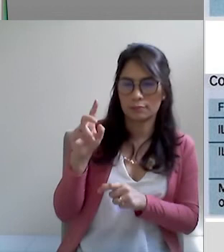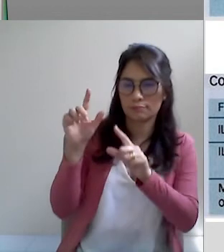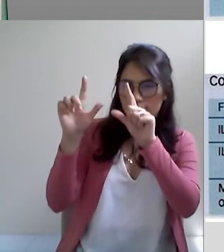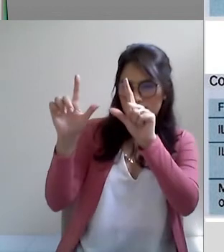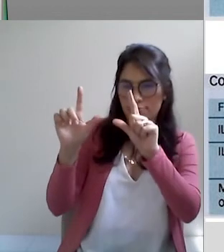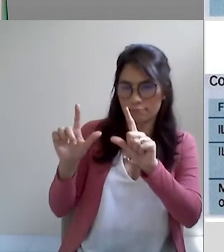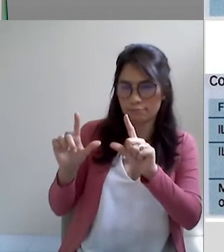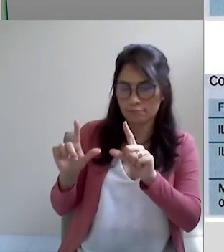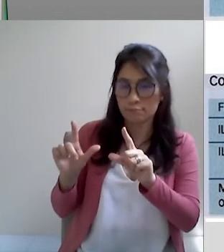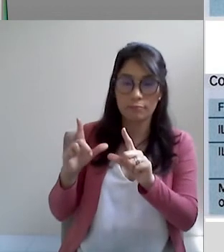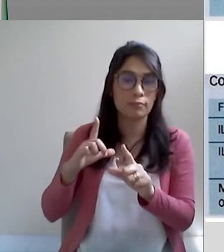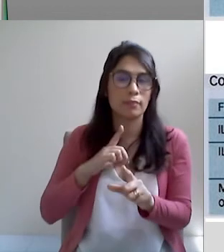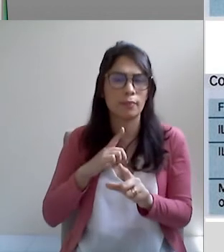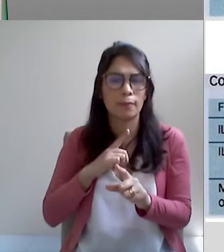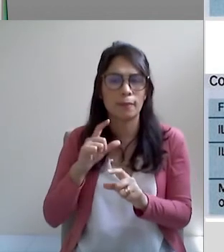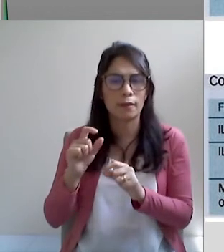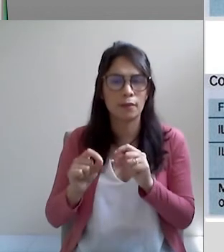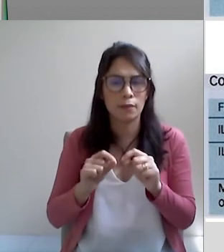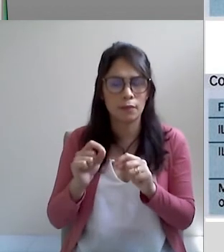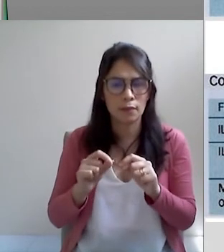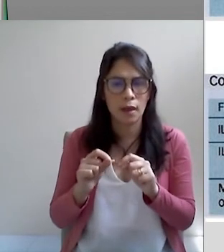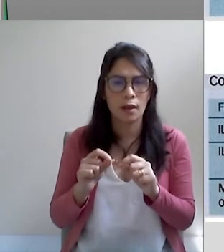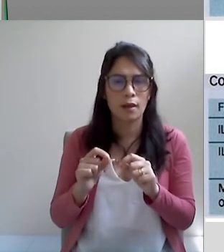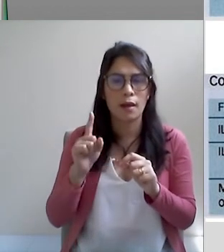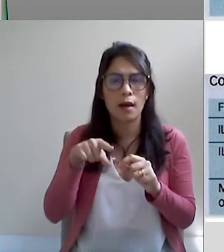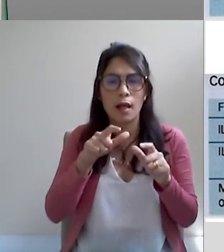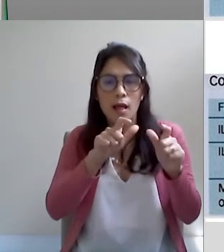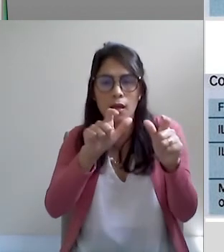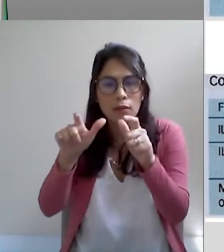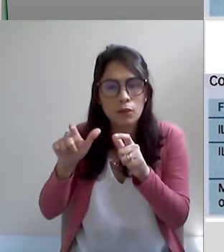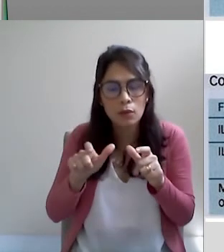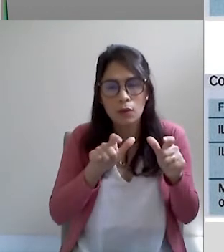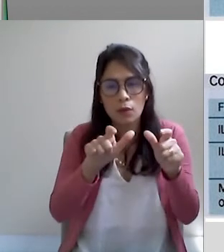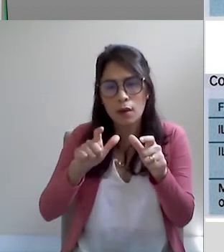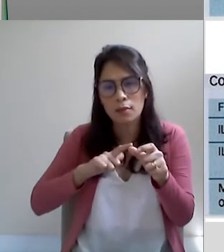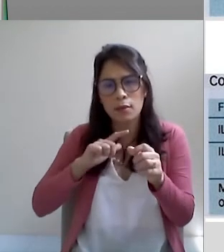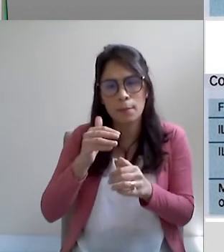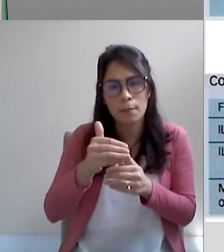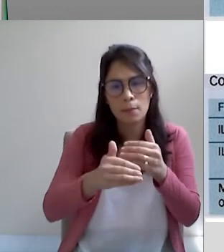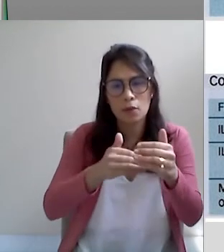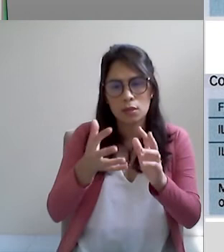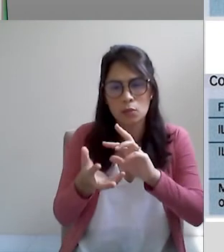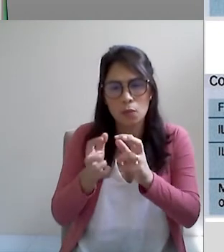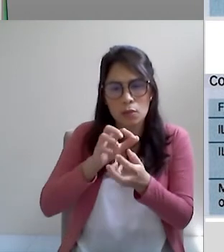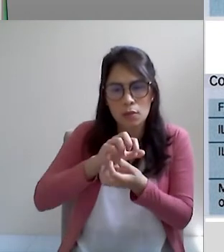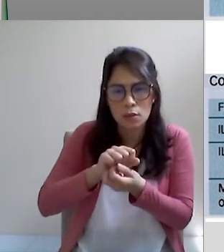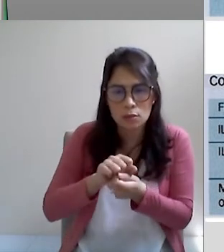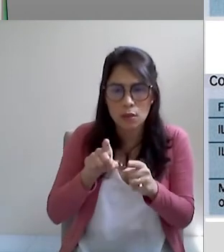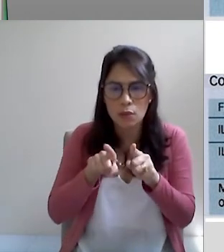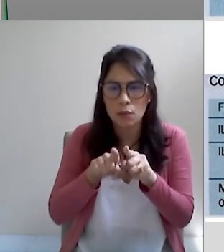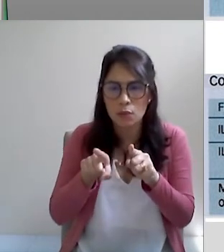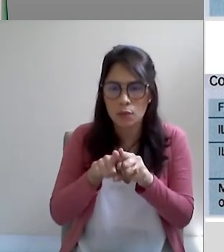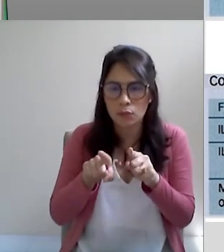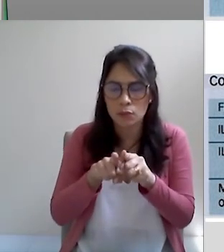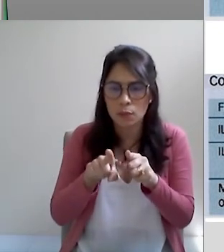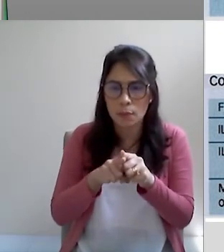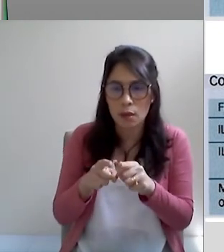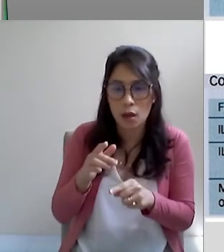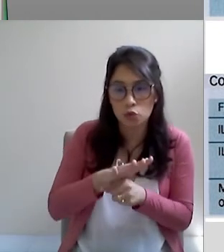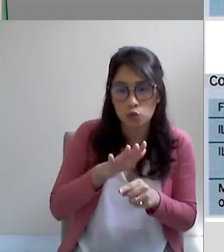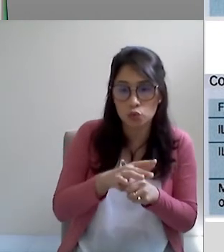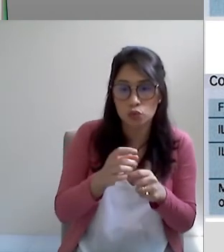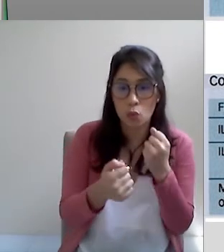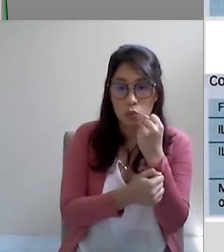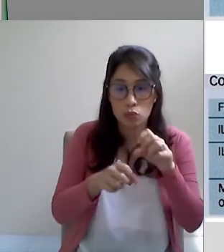Nos quadros, podemos visualizar os fatores sistêmicos e locais que estão envolvidos nos processos de remodelação